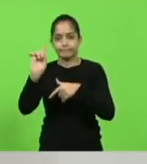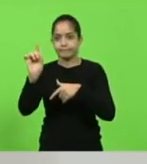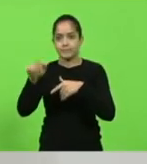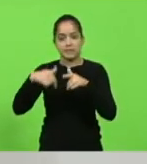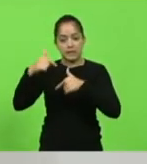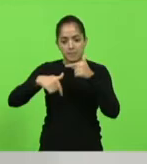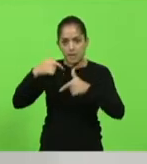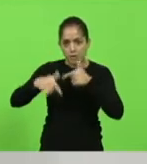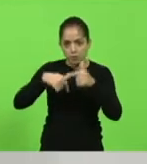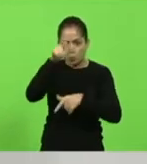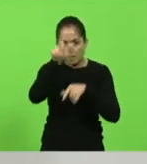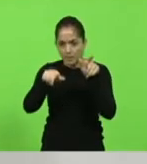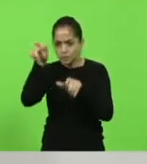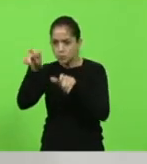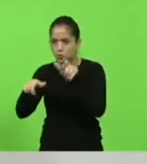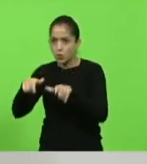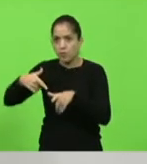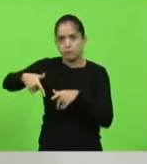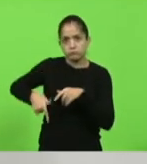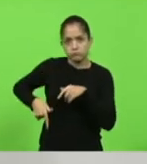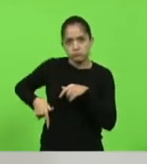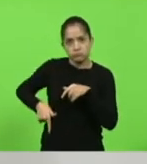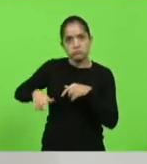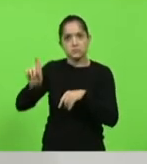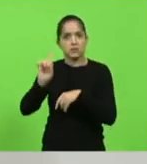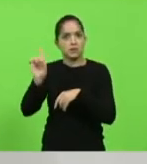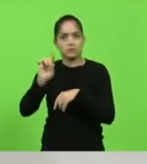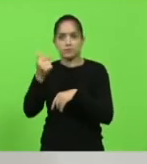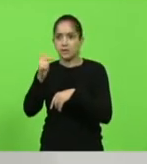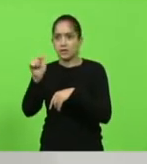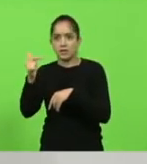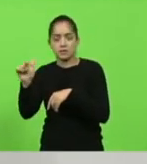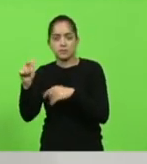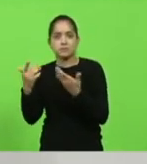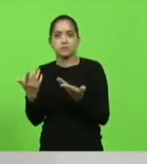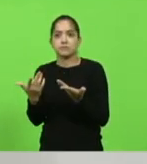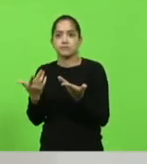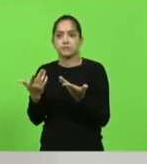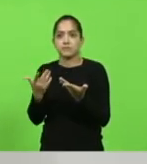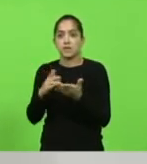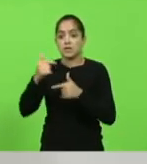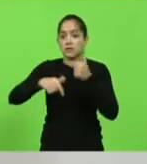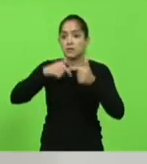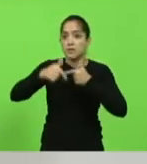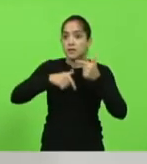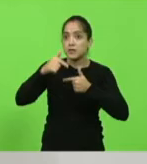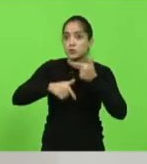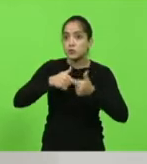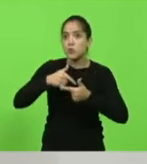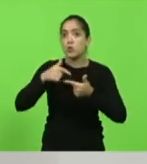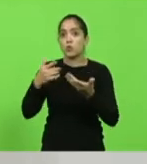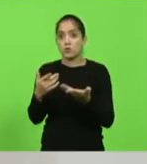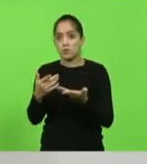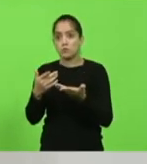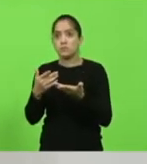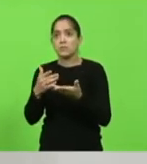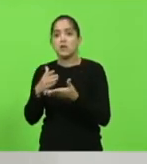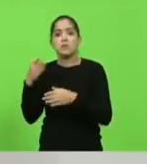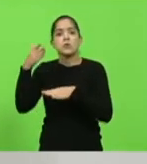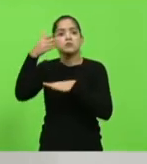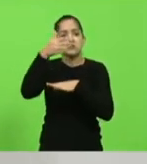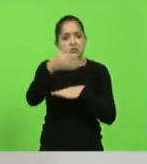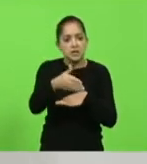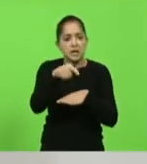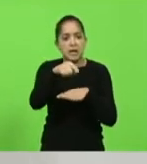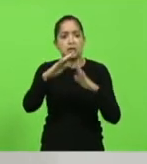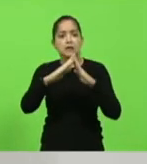metralhadora com espingarda com fuzil com pistola trás um policial pode chegar na casa